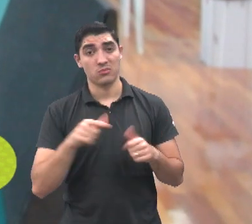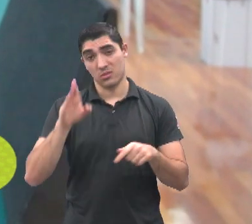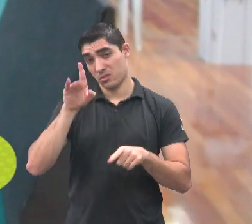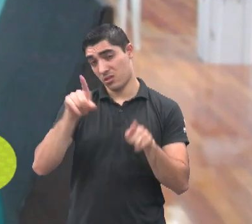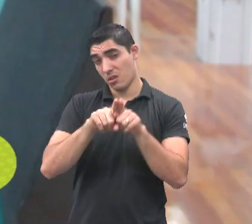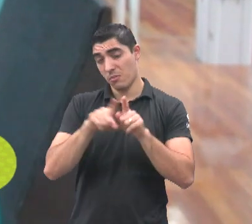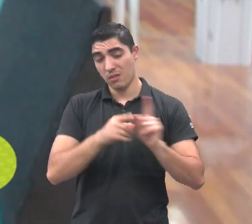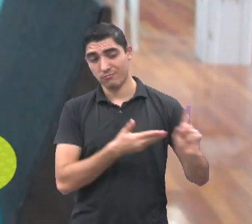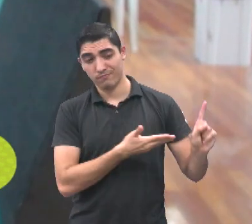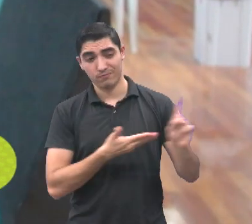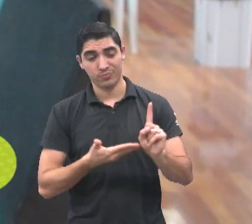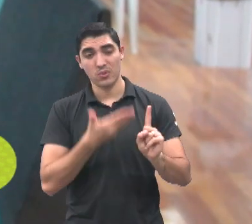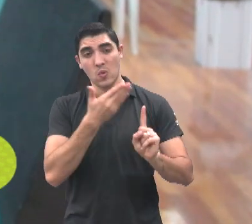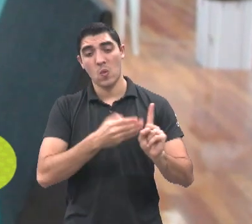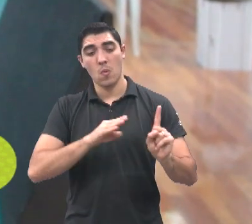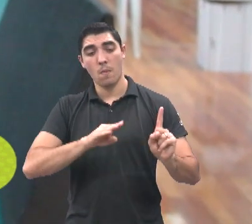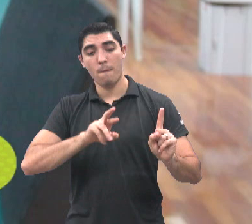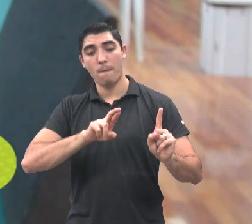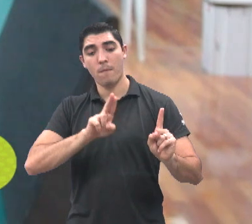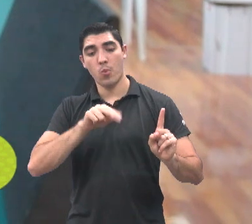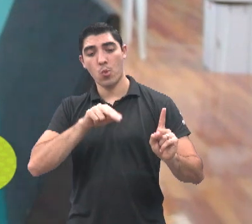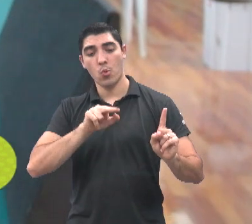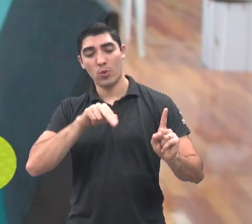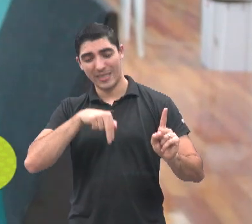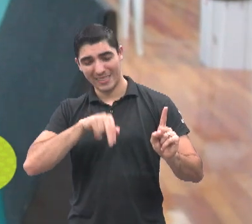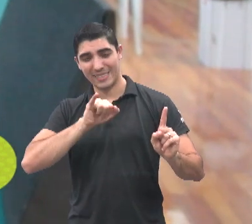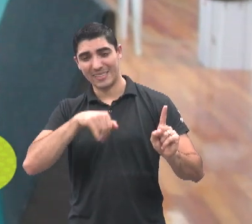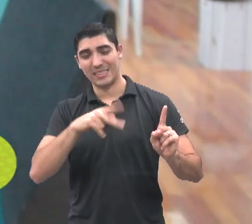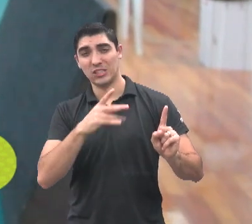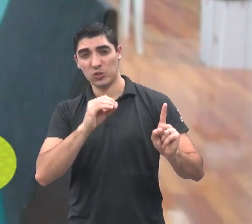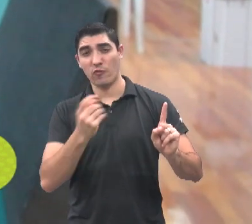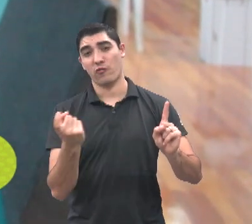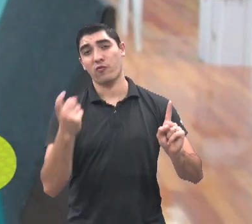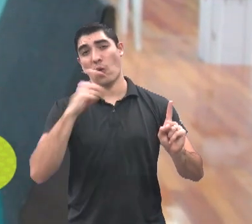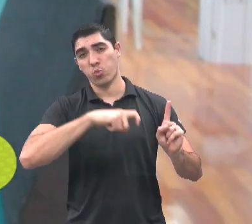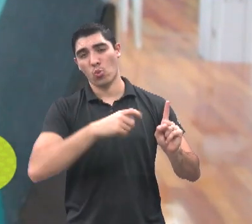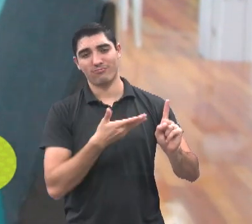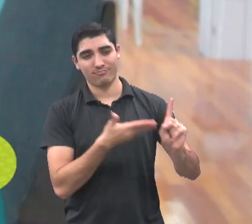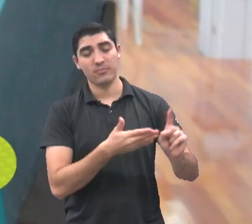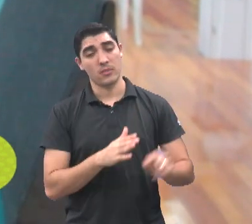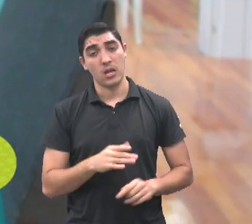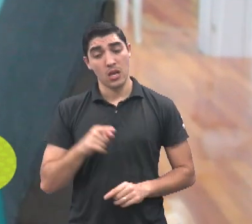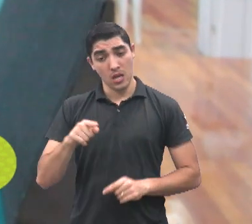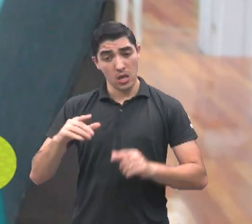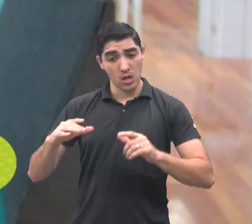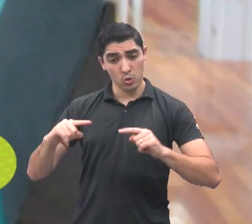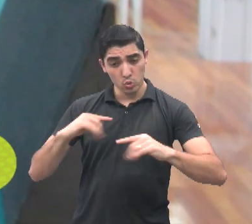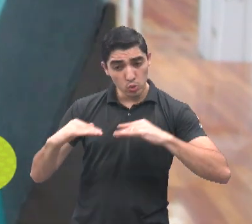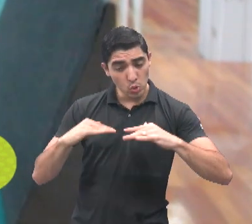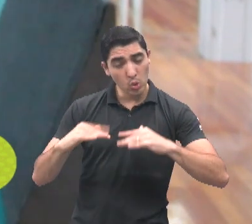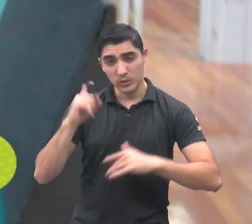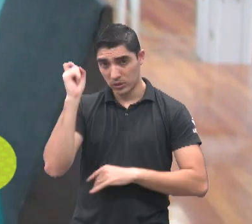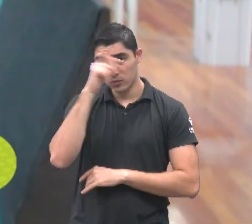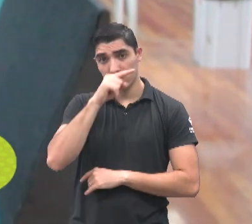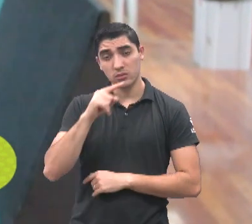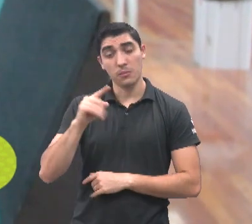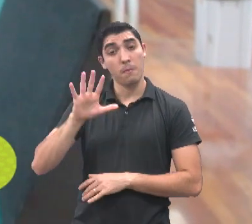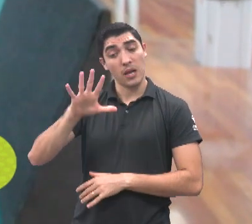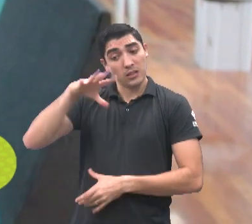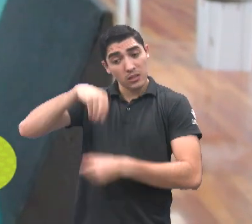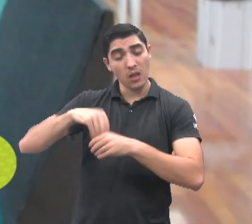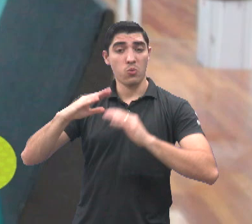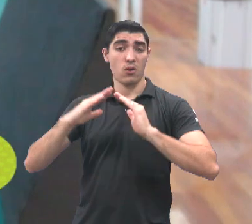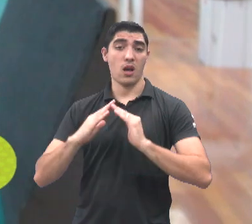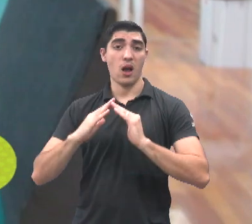principalmente. É um jogo muito difícil, mas nós vamos jogar em casa, diante da nossa torcida, e eu